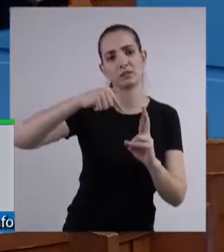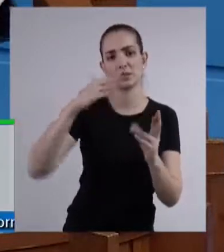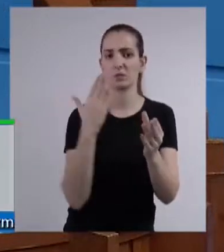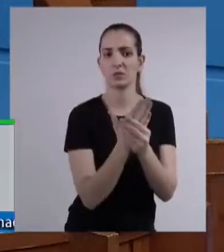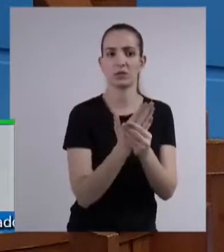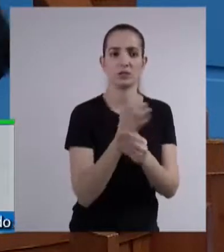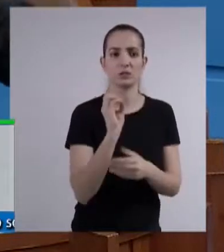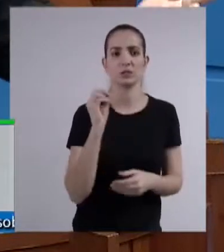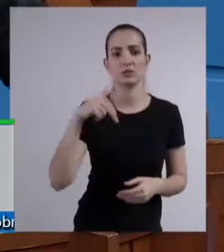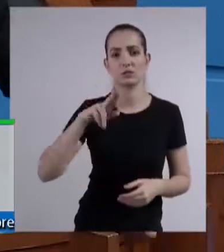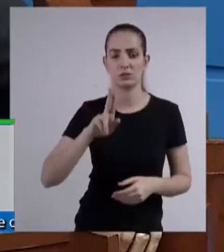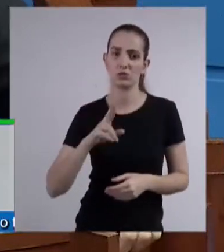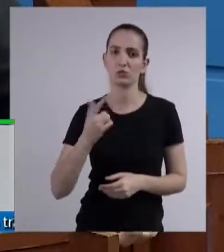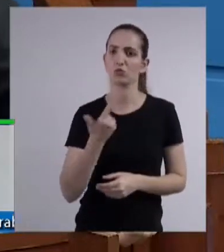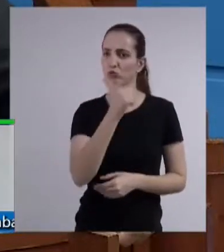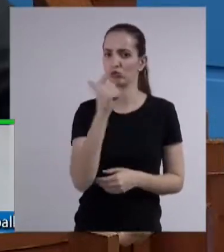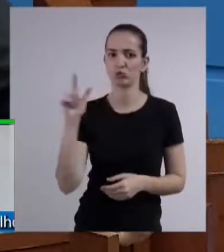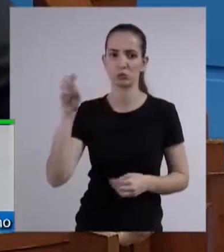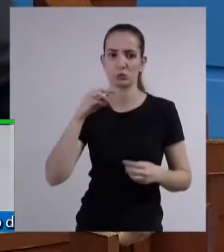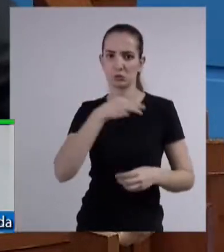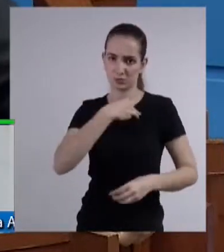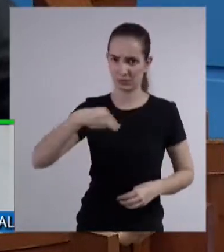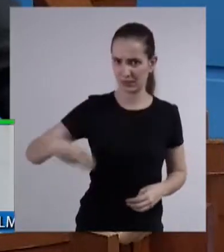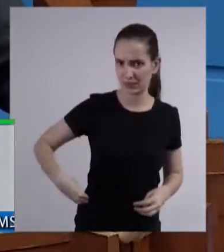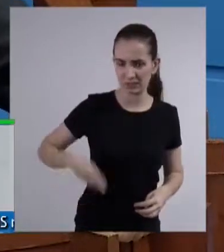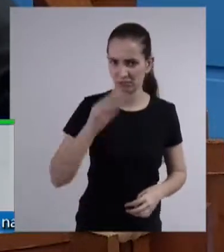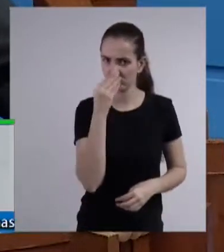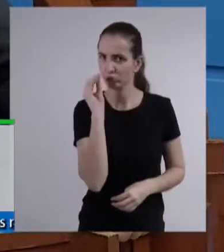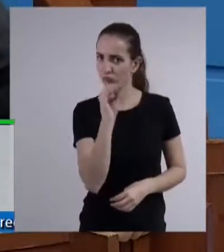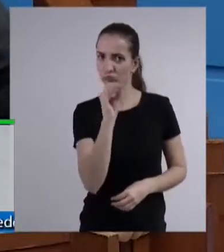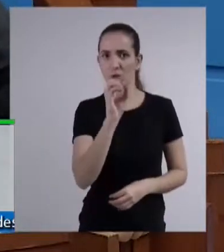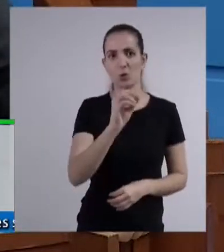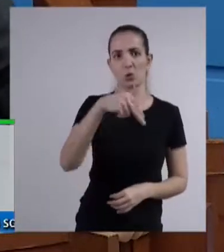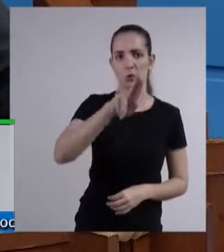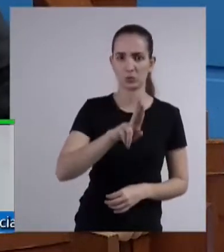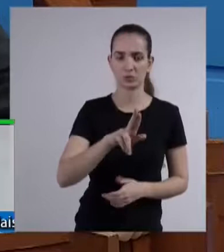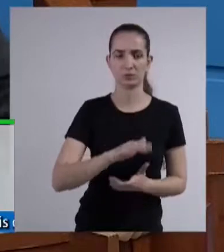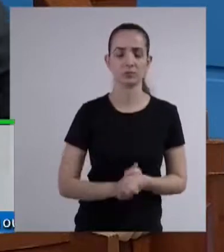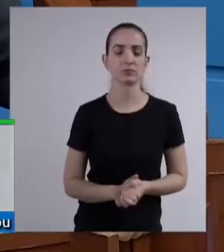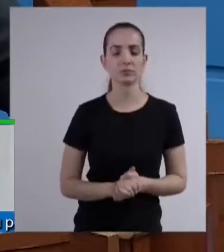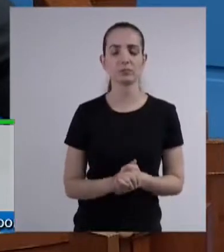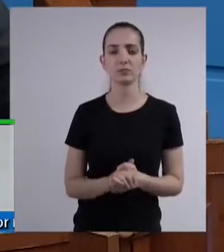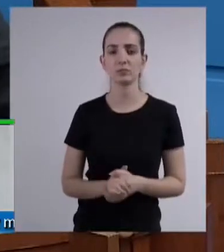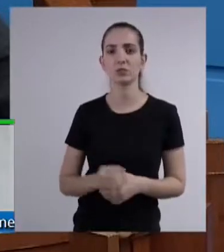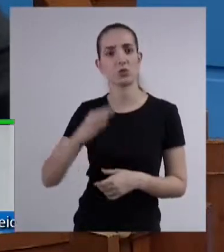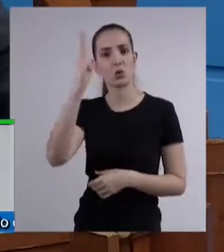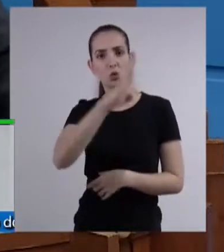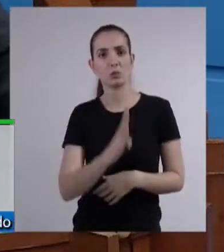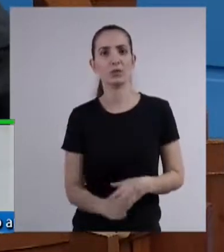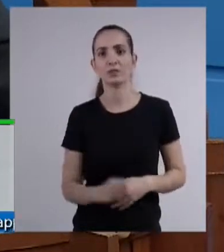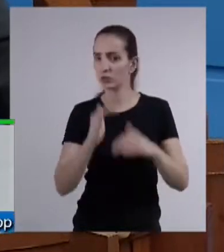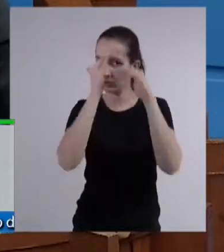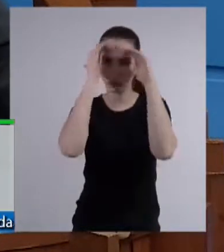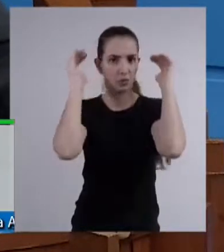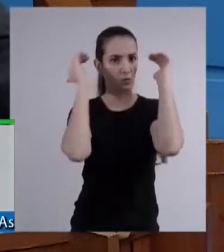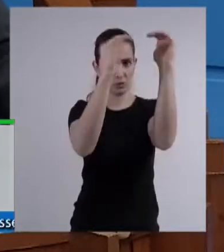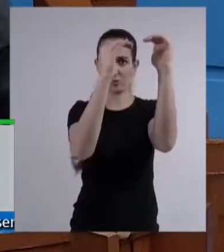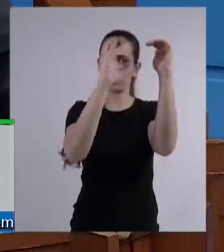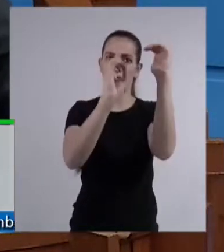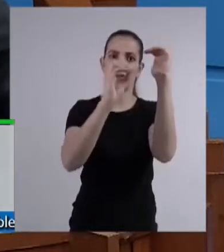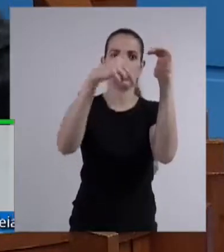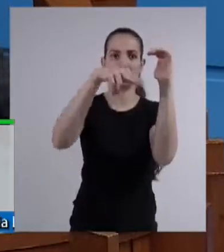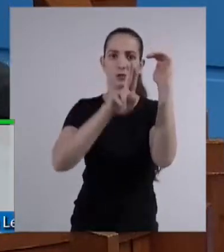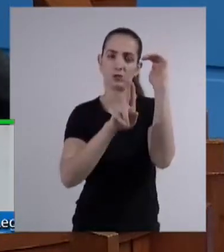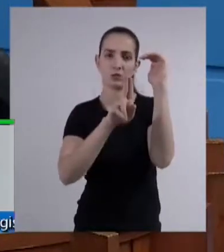os outros nem aí com a ONU. O Brasil deixando de acatar uma orientação da ONU,